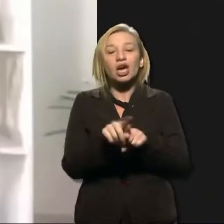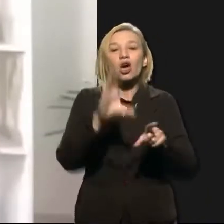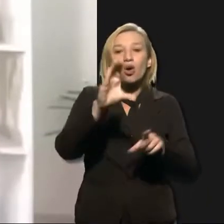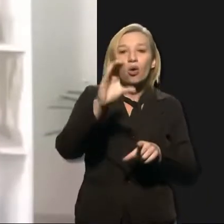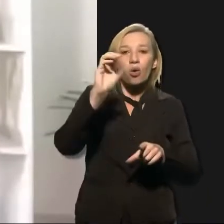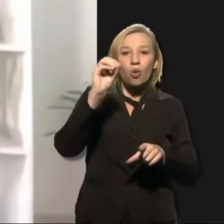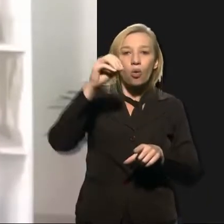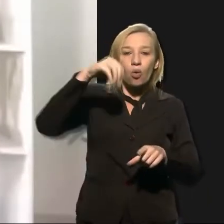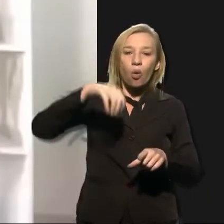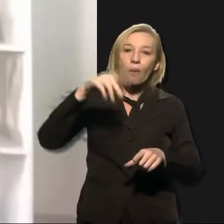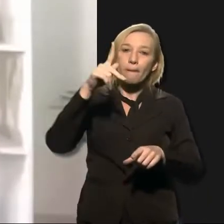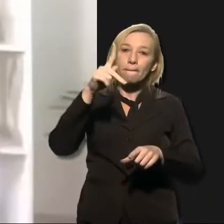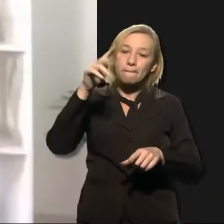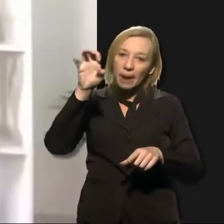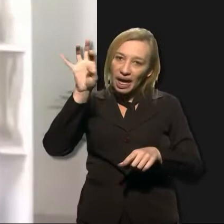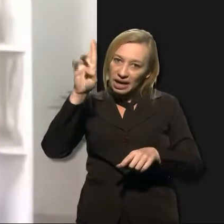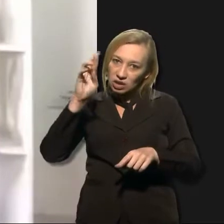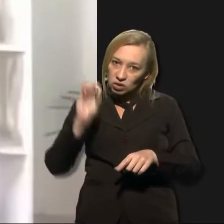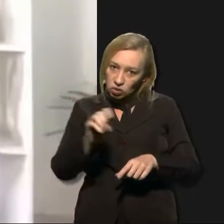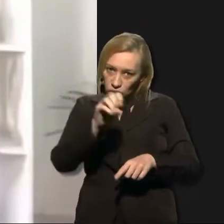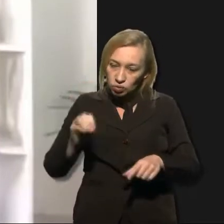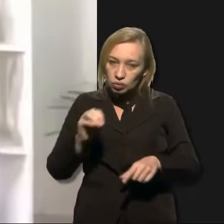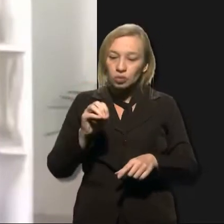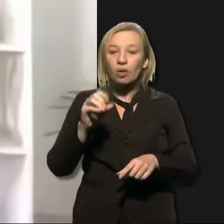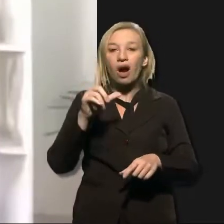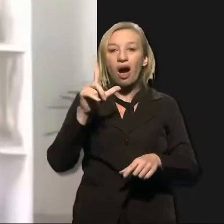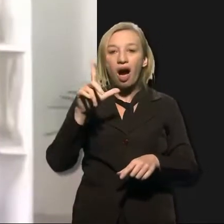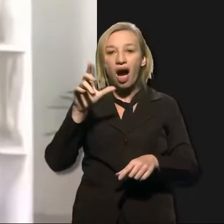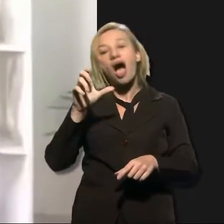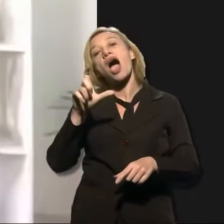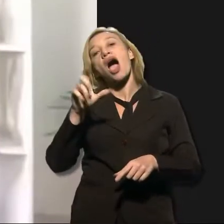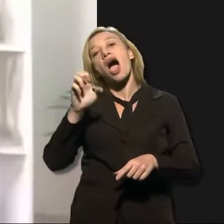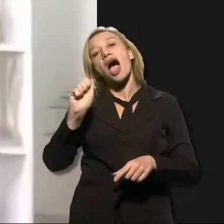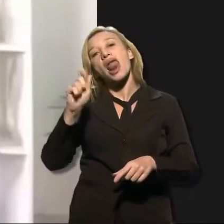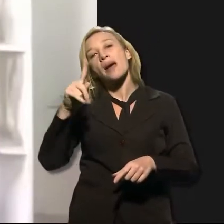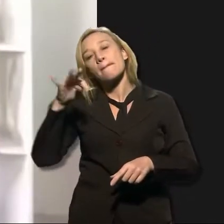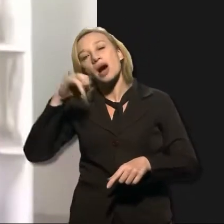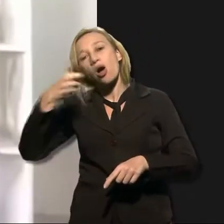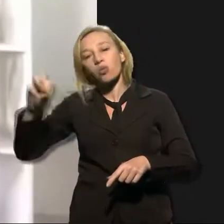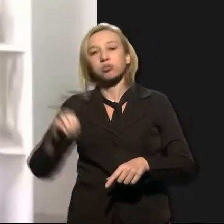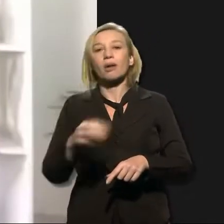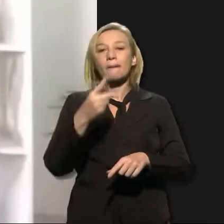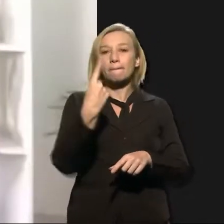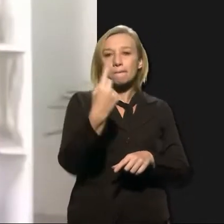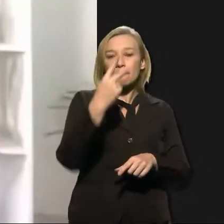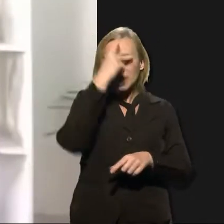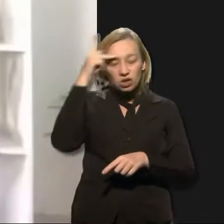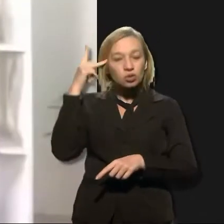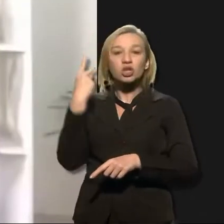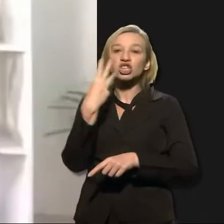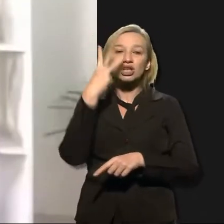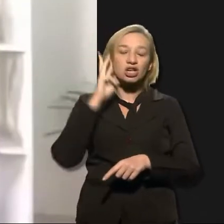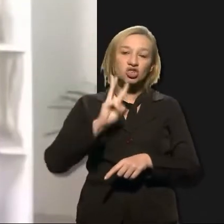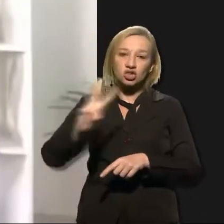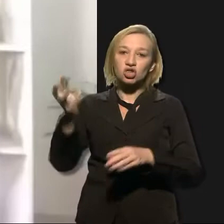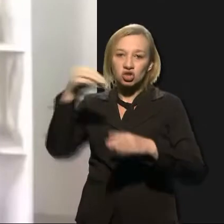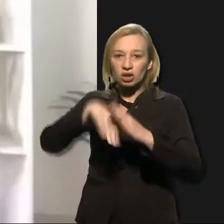né? No Complexo do Alemão, a gente teve uma pessoa que ficava 3 dias dentro de casa. Então,